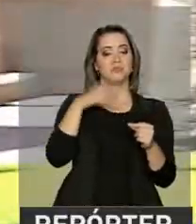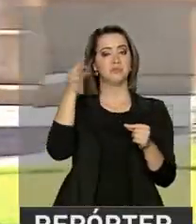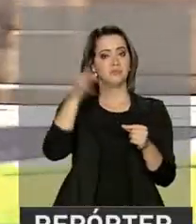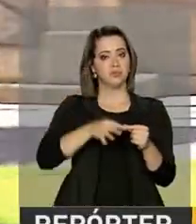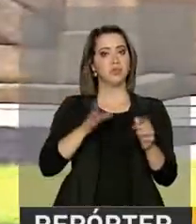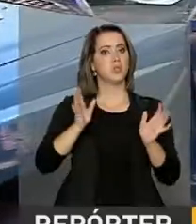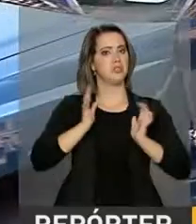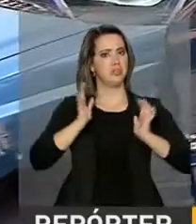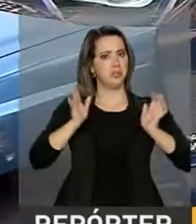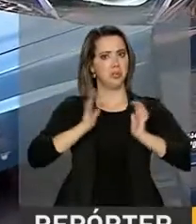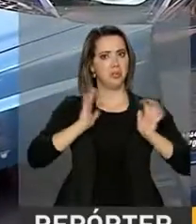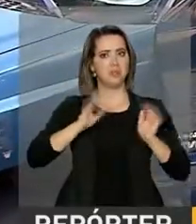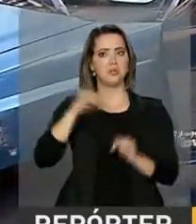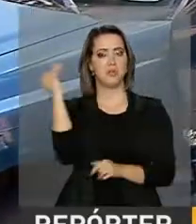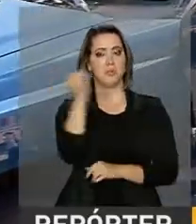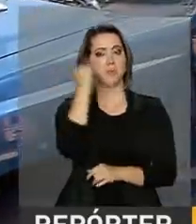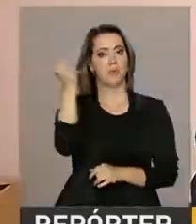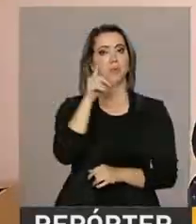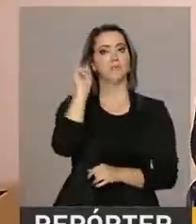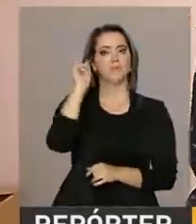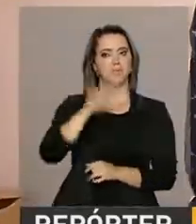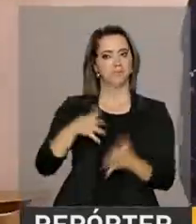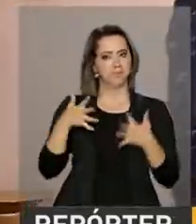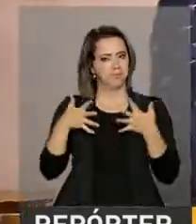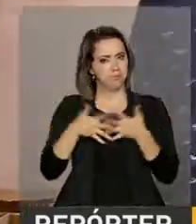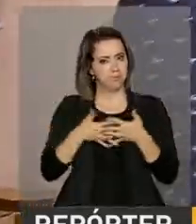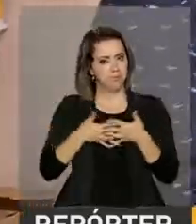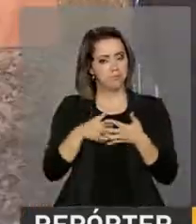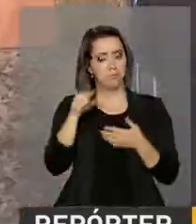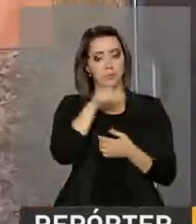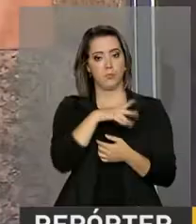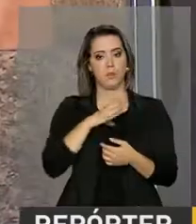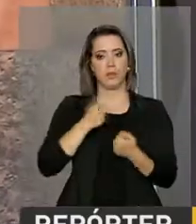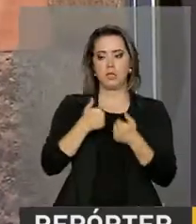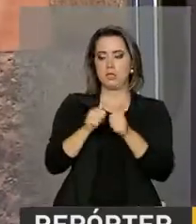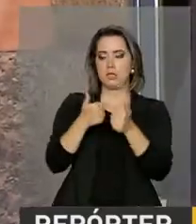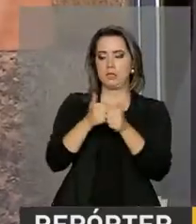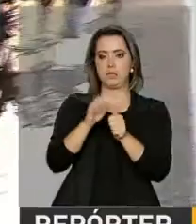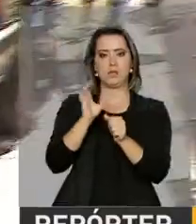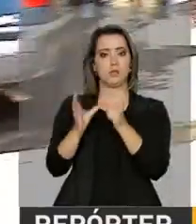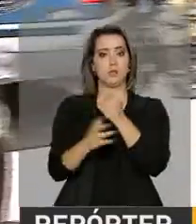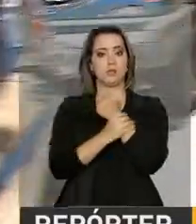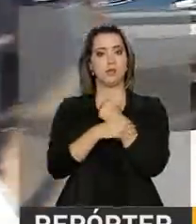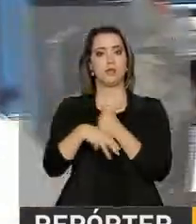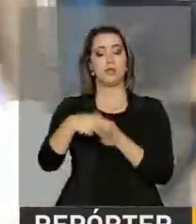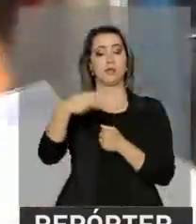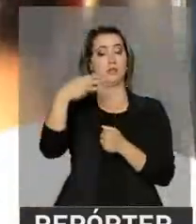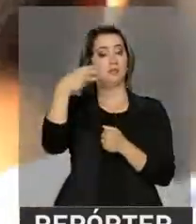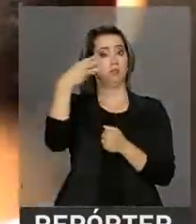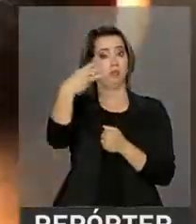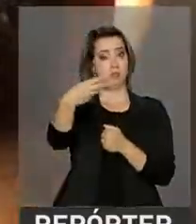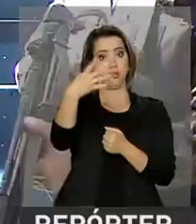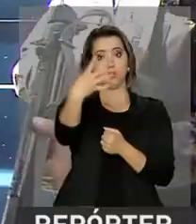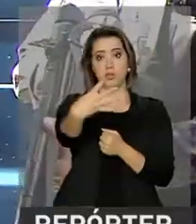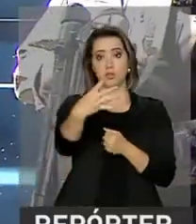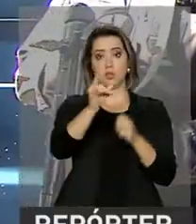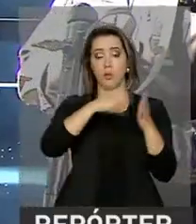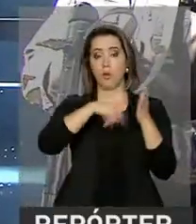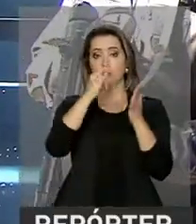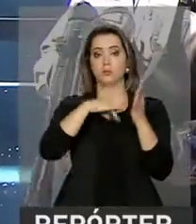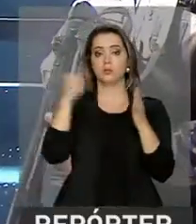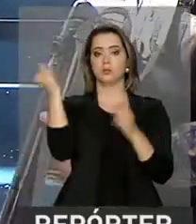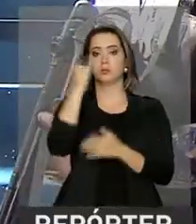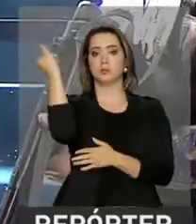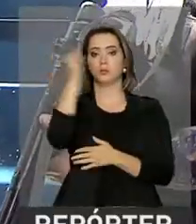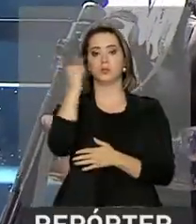verdadeiro tesouro não é tarefa fácil. O deslocamento e a segurança de 34 registros tão importantes ficaram